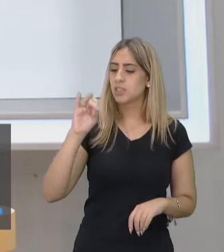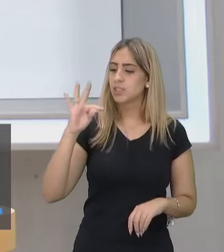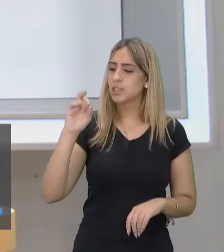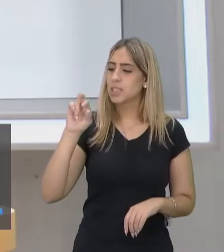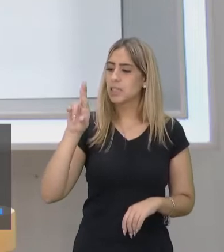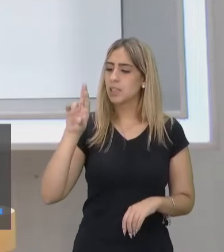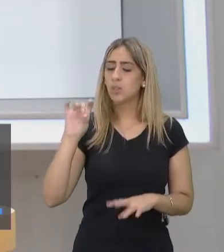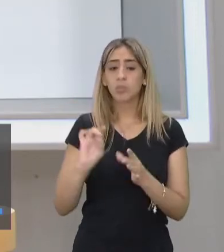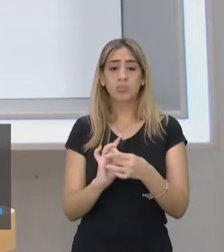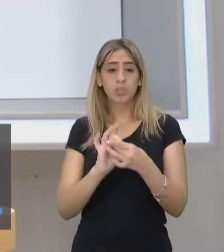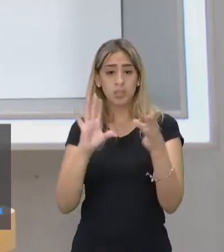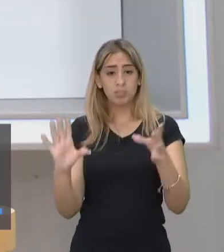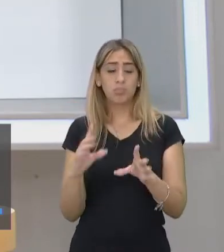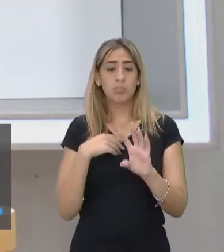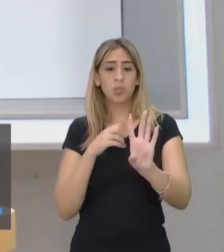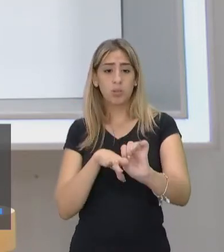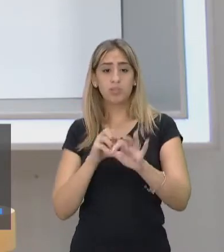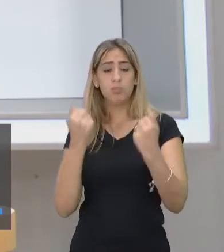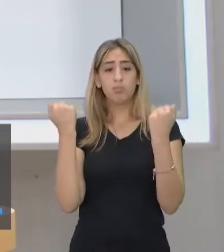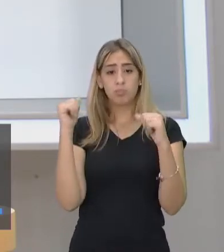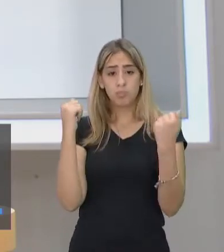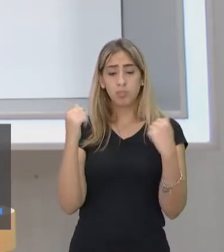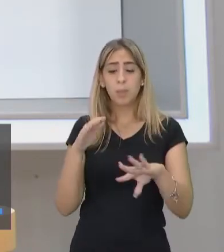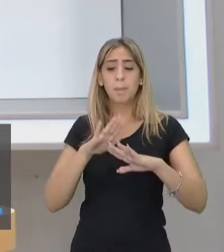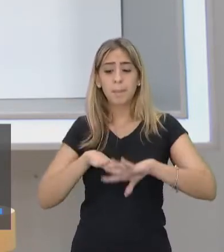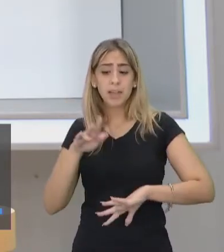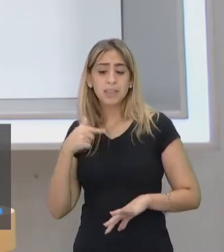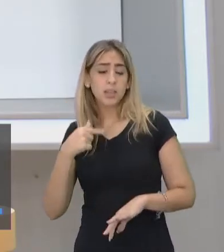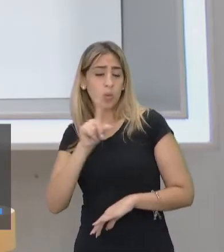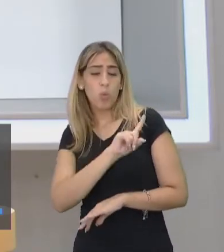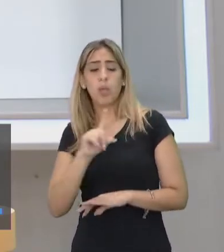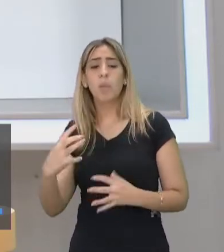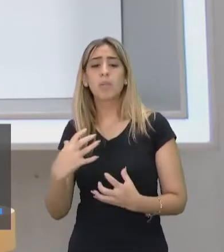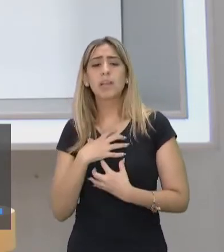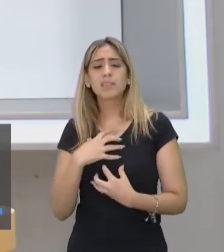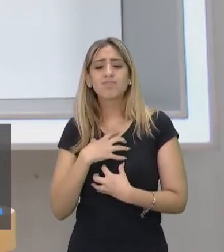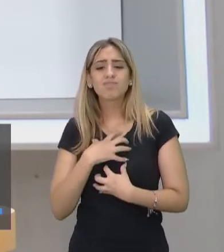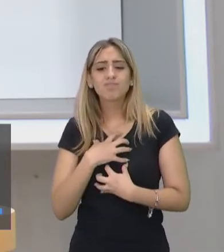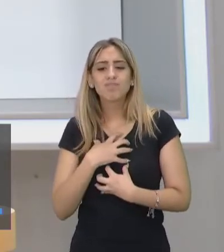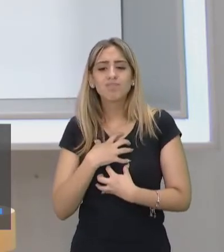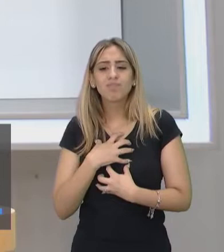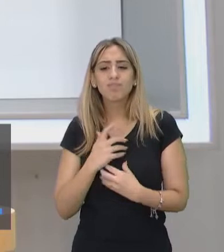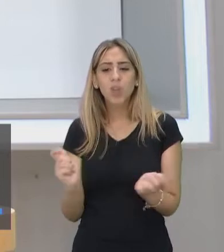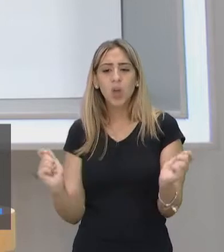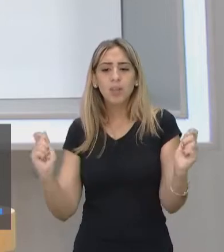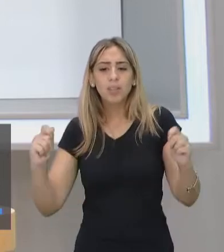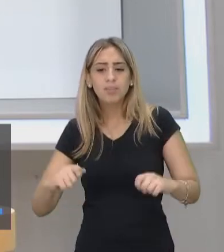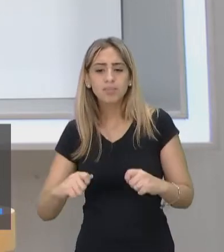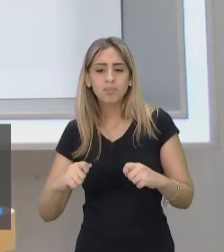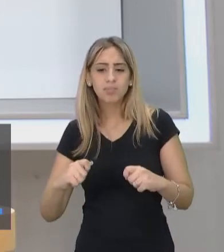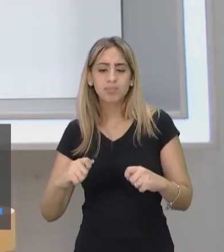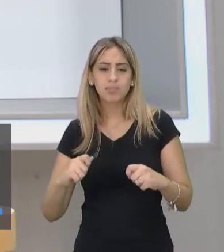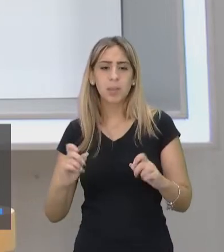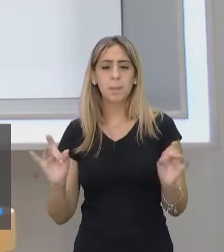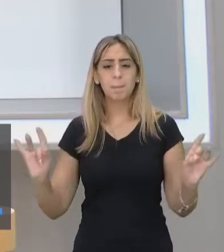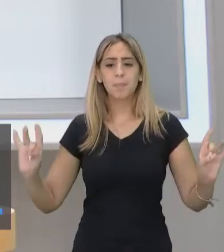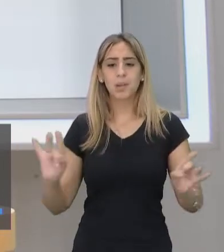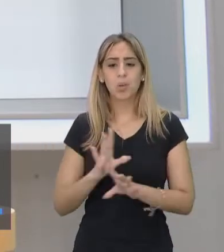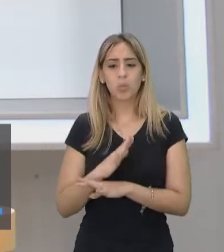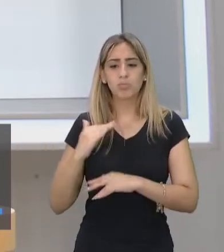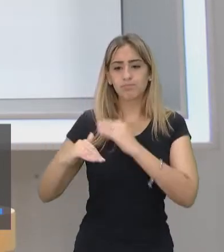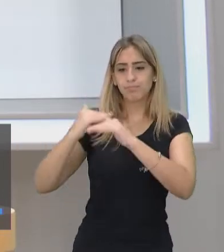dava habilitação para educação física, mas eu não me sentia ainda totalmente pronta